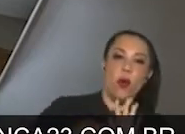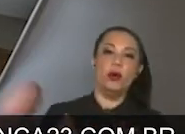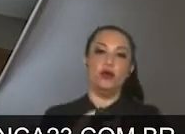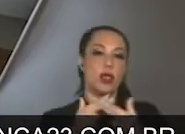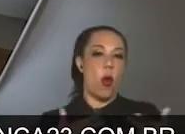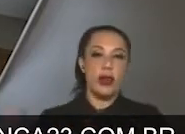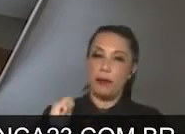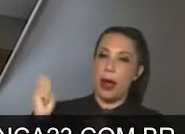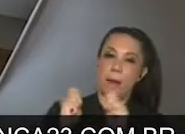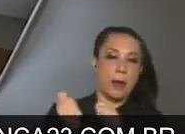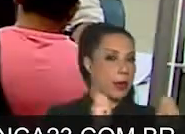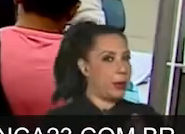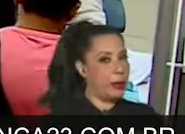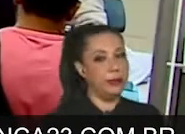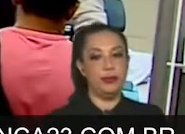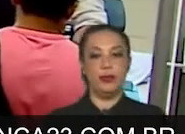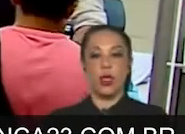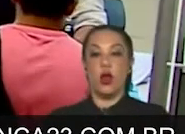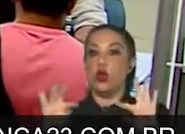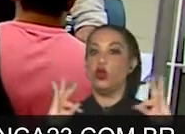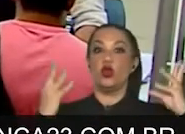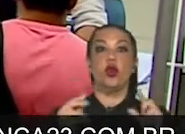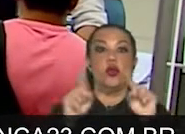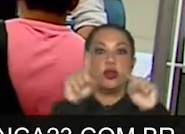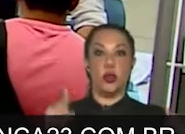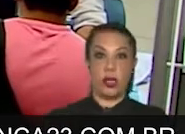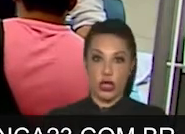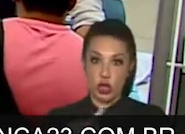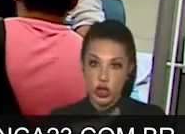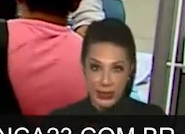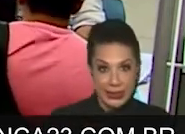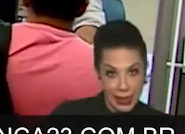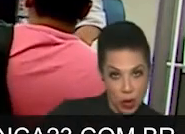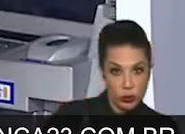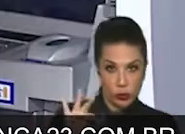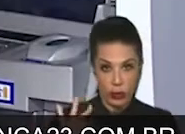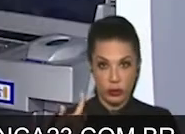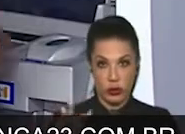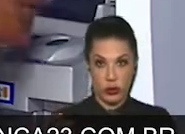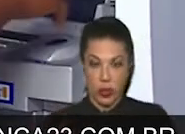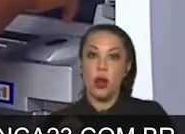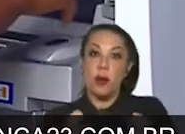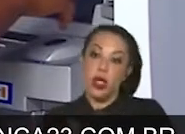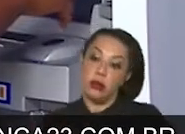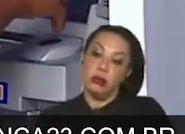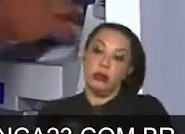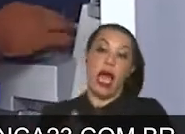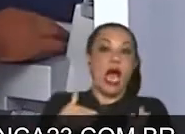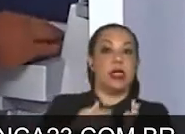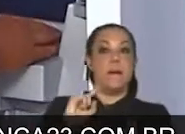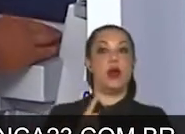coisinha para, né, pra gente pagar. Todo trabalhador com saldo no FGTS tem direito a fazer o saque extraordinário de